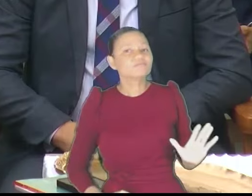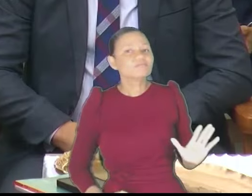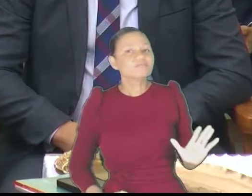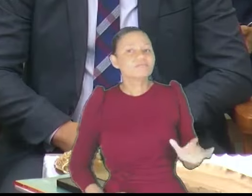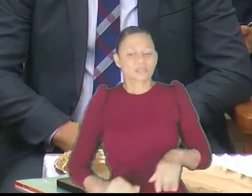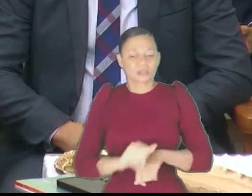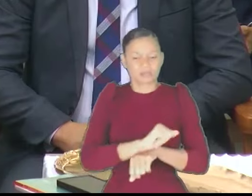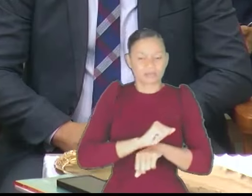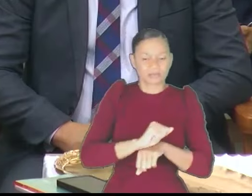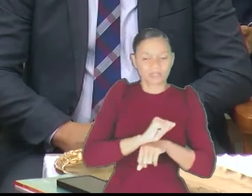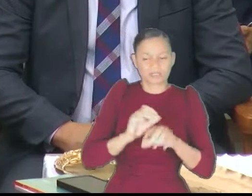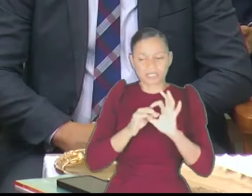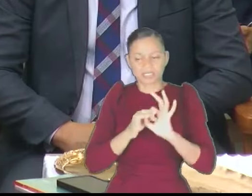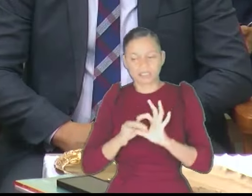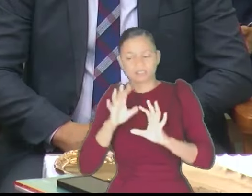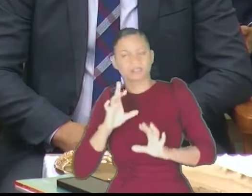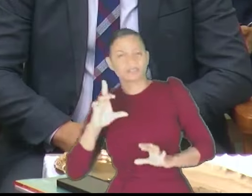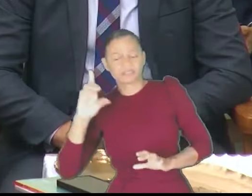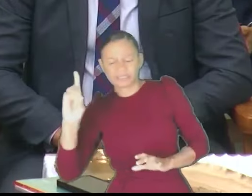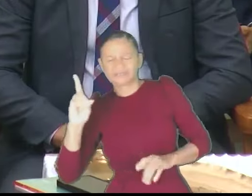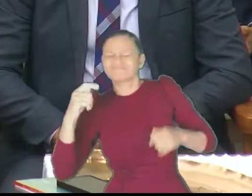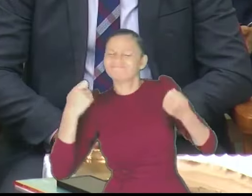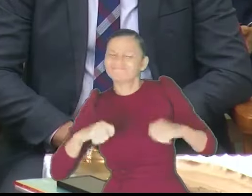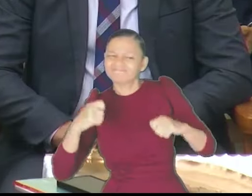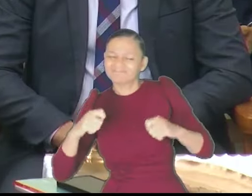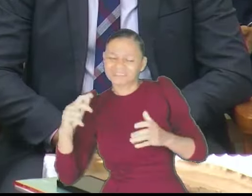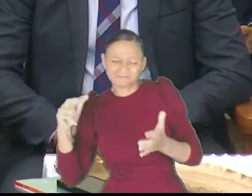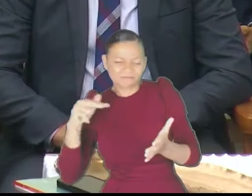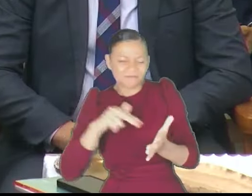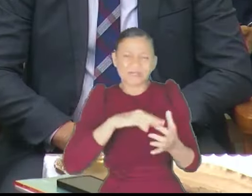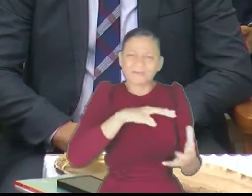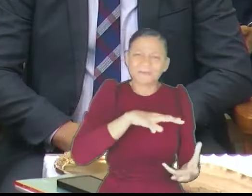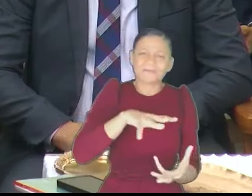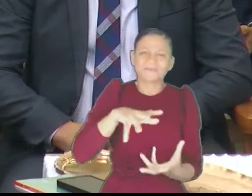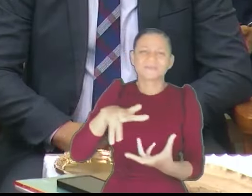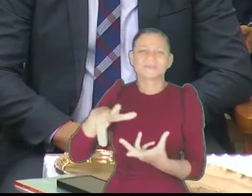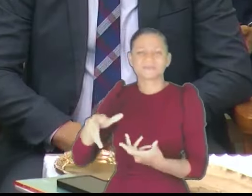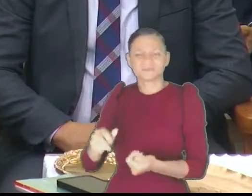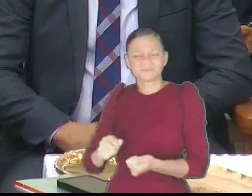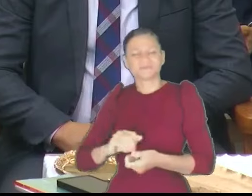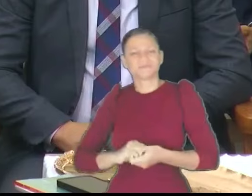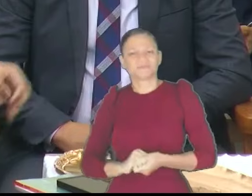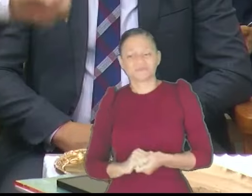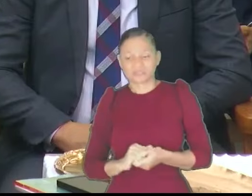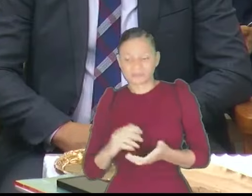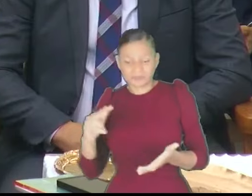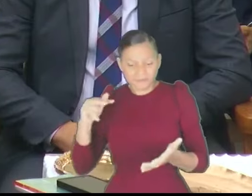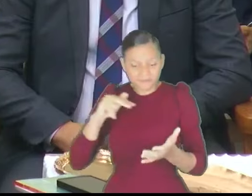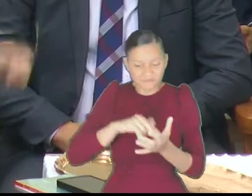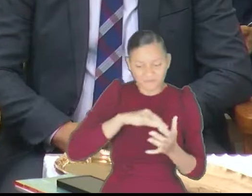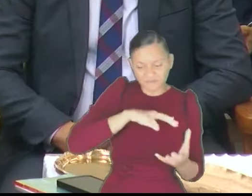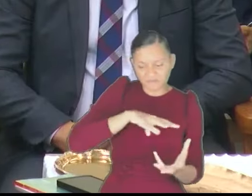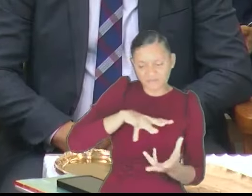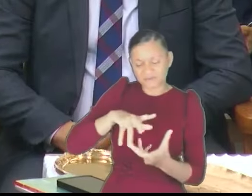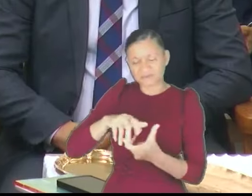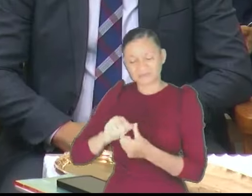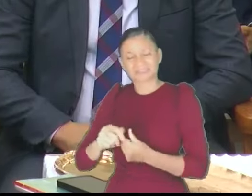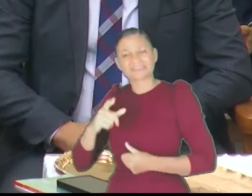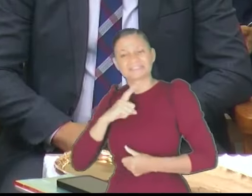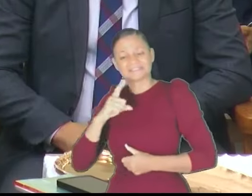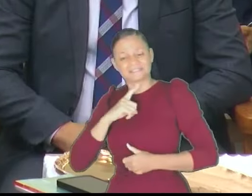Abraão está em aliança com Deus e Deus precisa vir à terra. E para vir à terra ele precisa ter legalidade